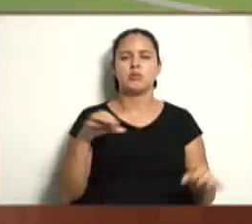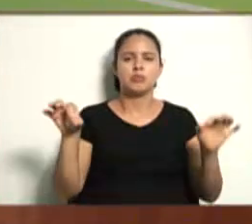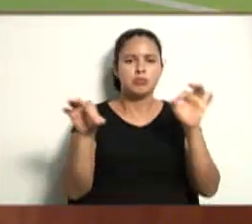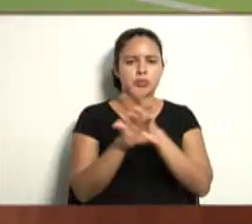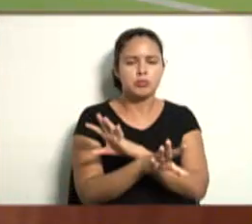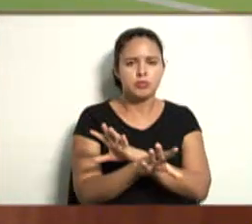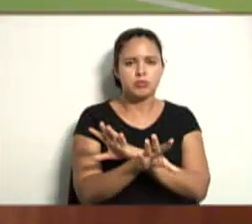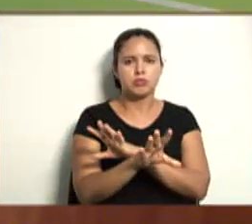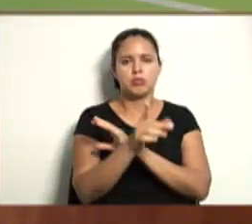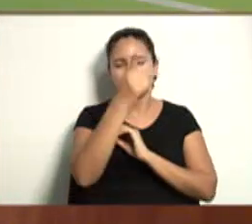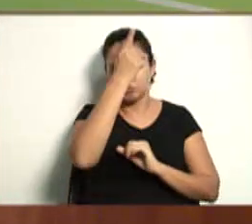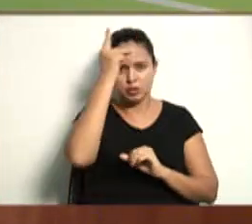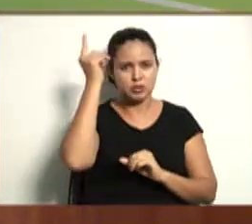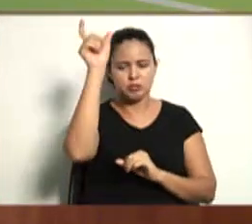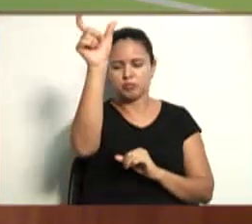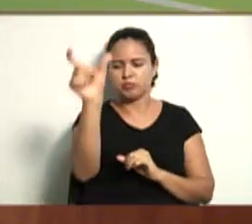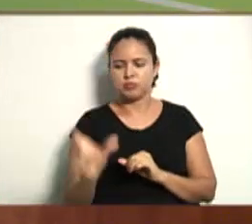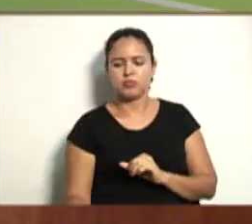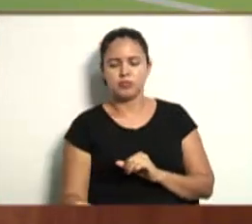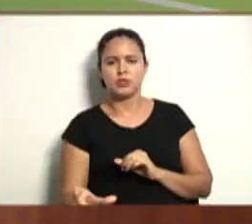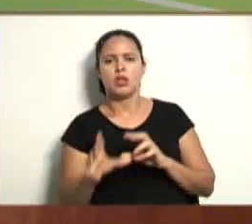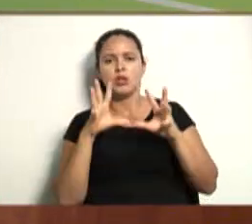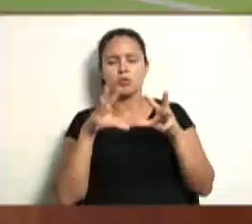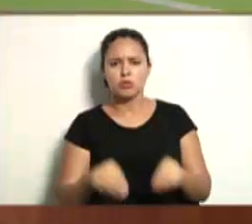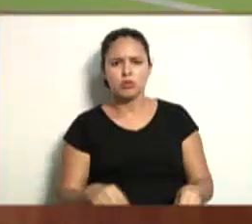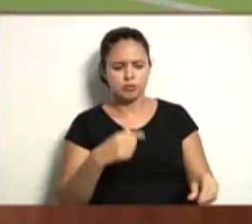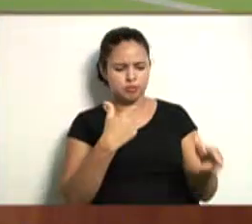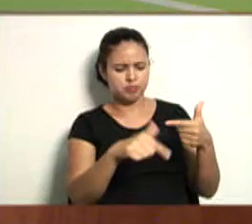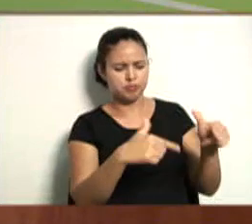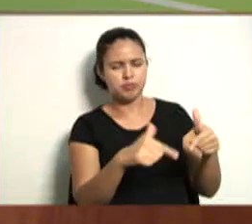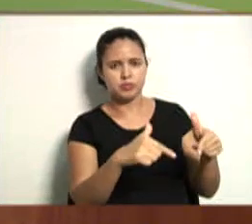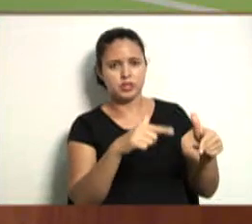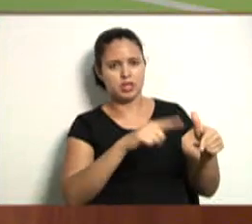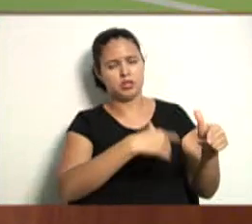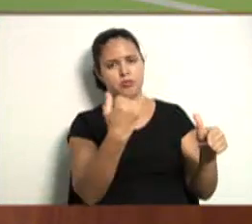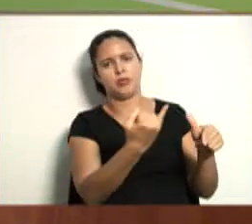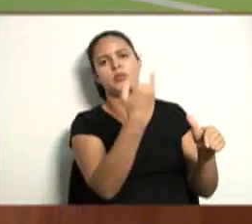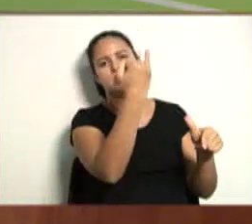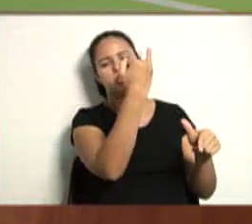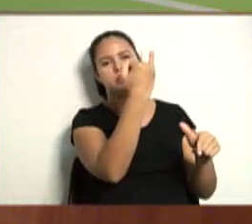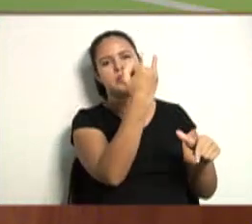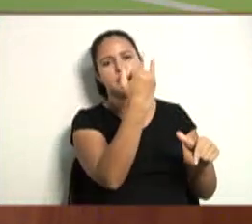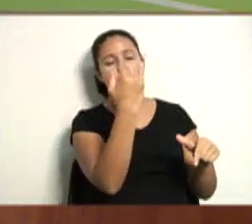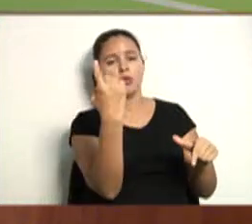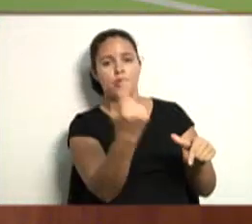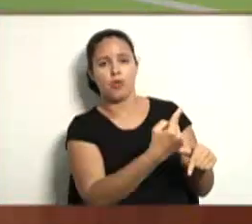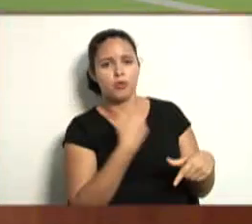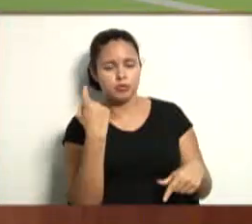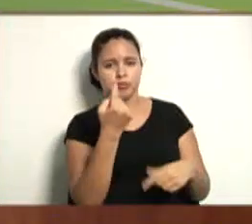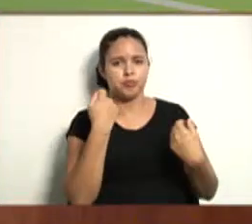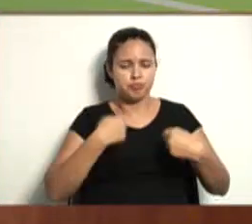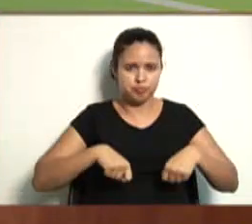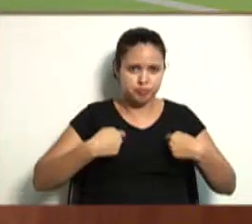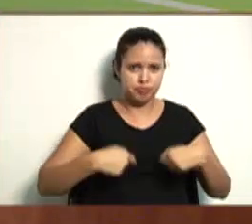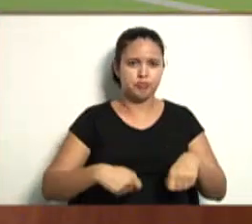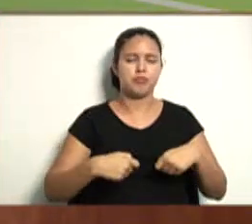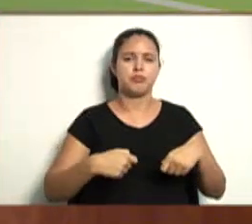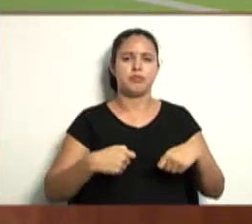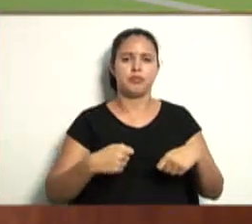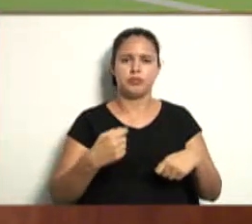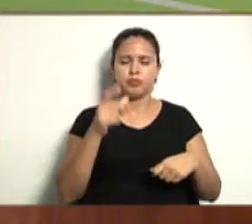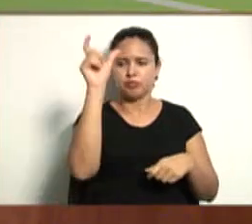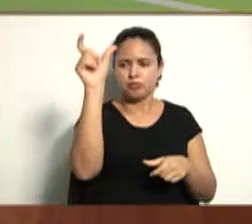alguém. Todo tipo de trabalho é importante. Nós precisamos do trabalhador e